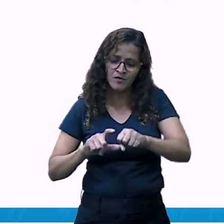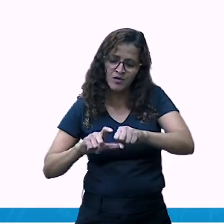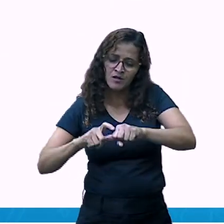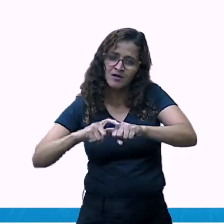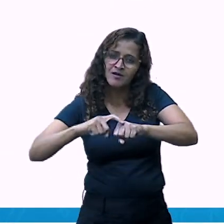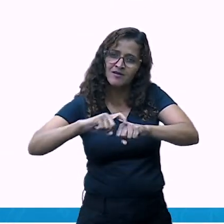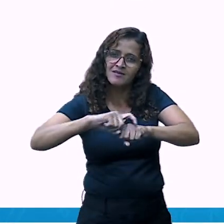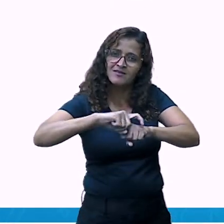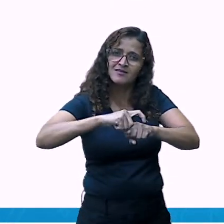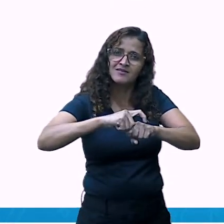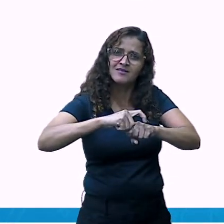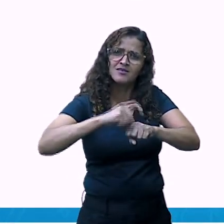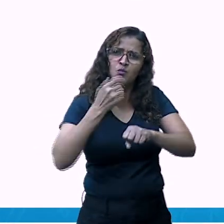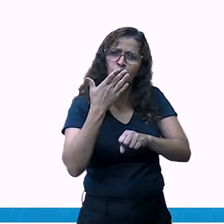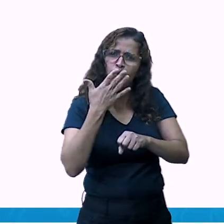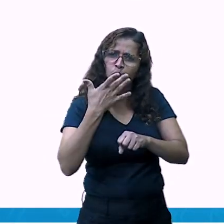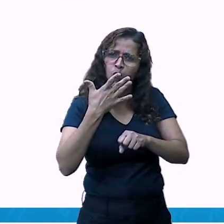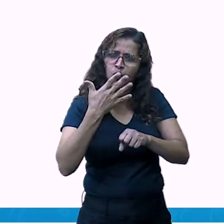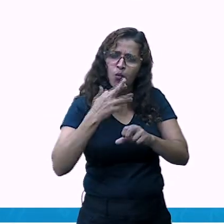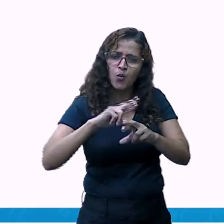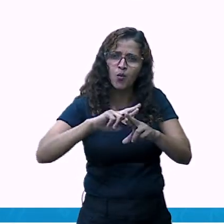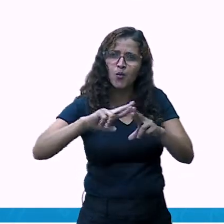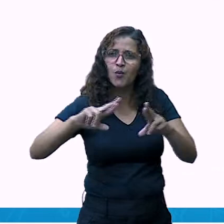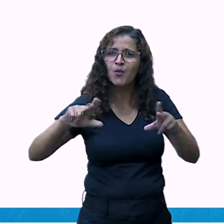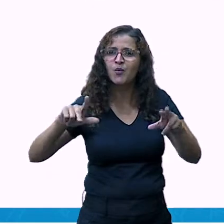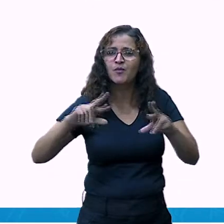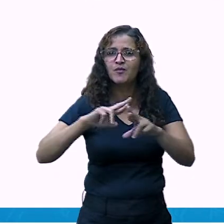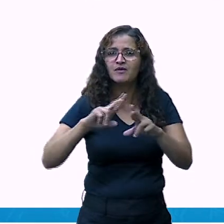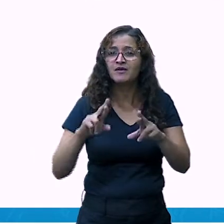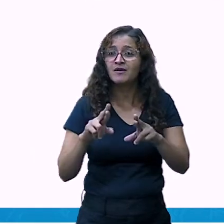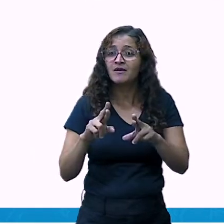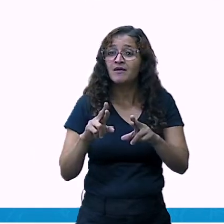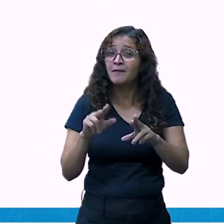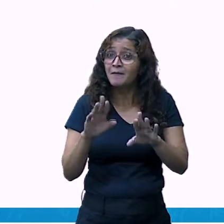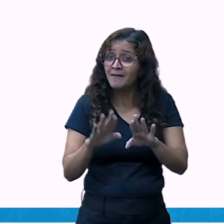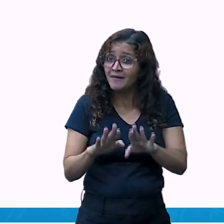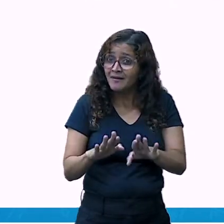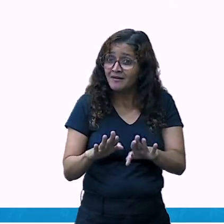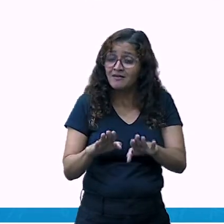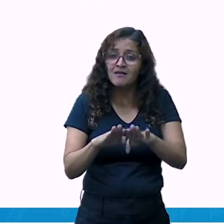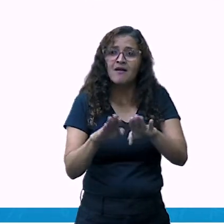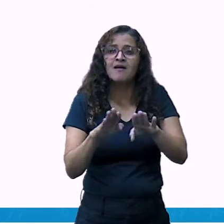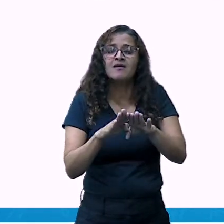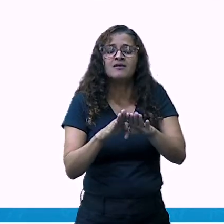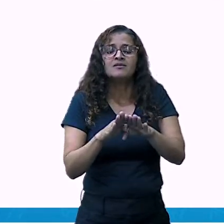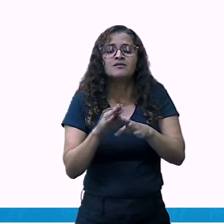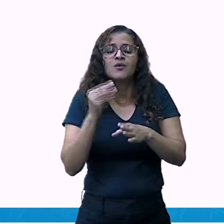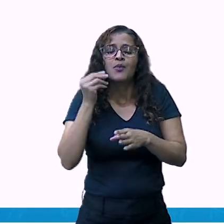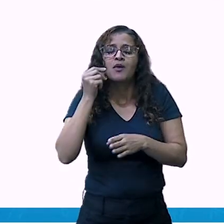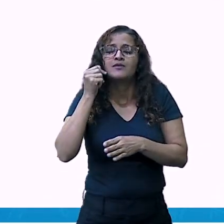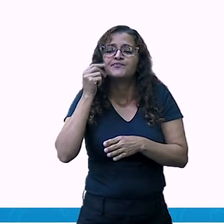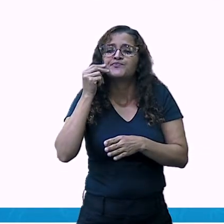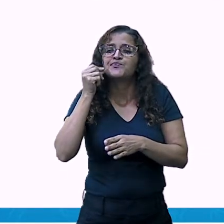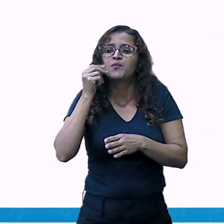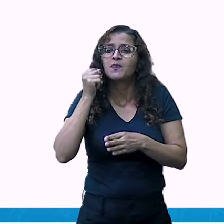cor diferente, ele deixa também um sabor diferente no